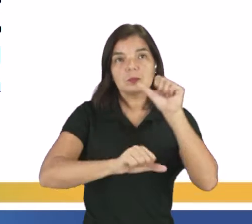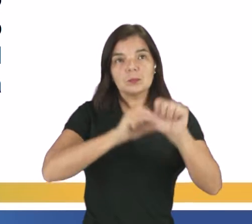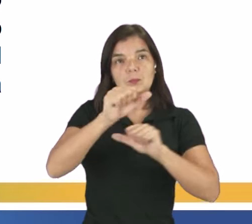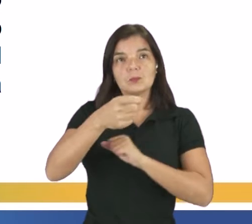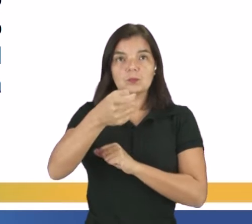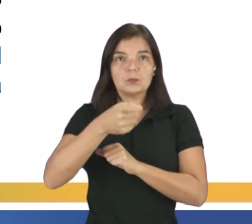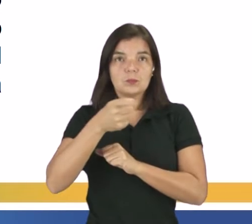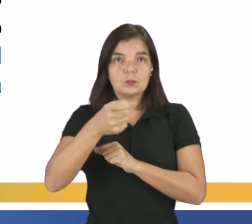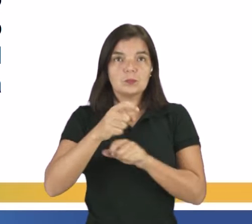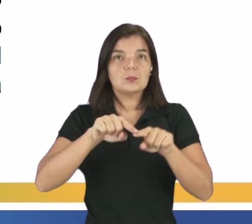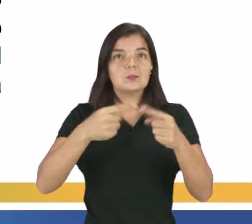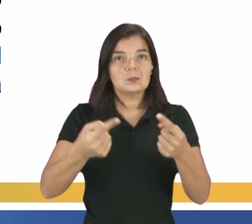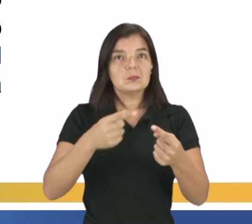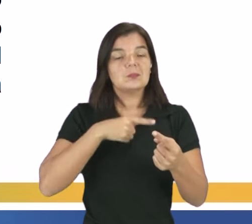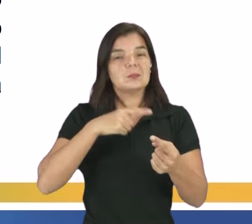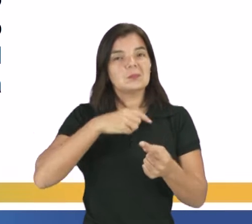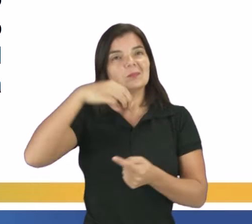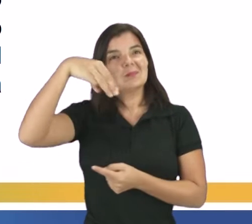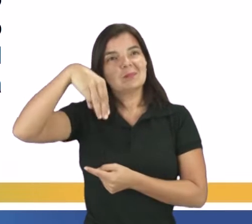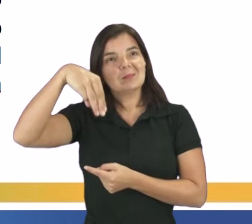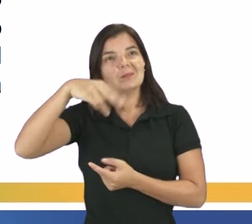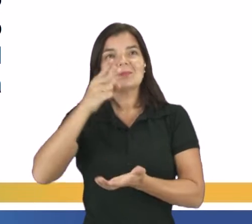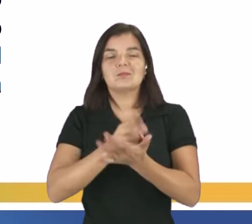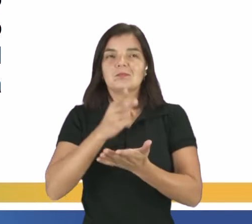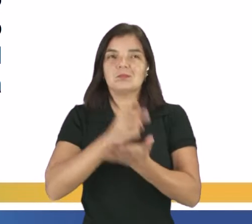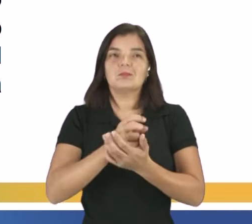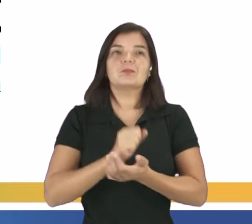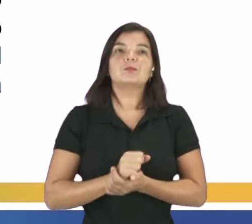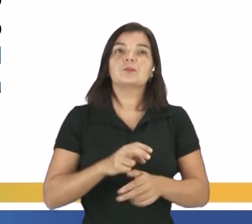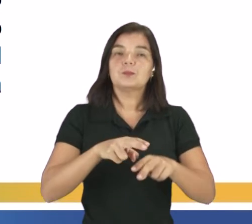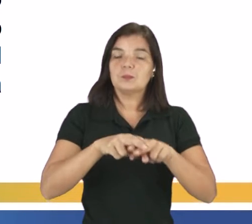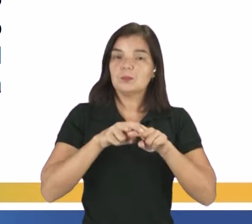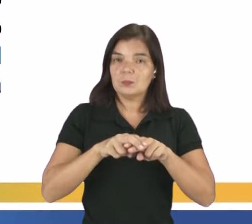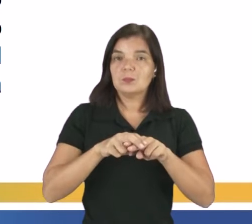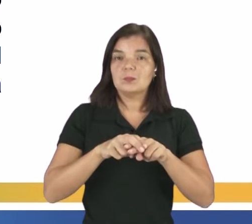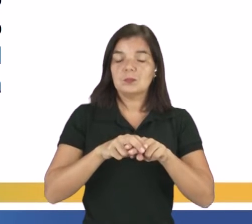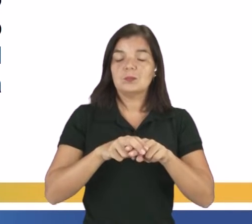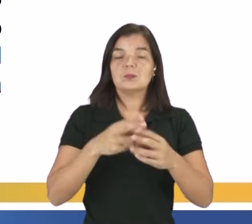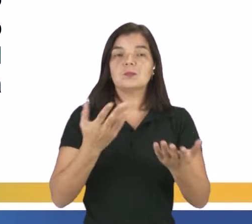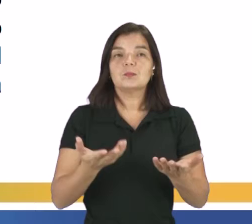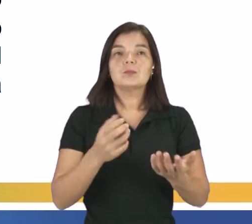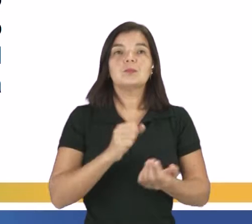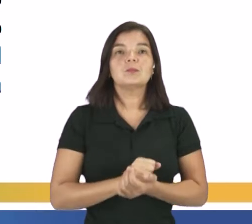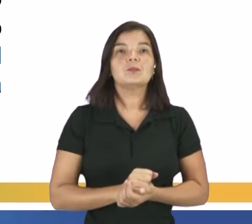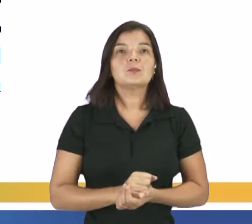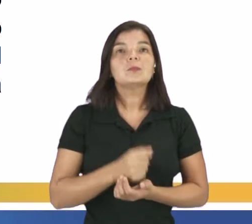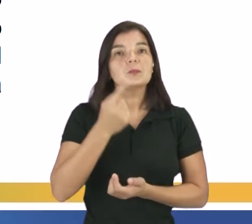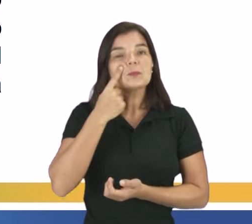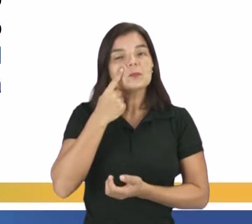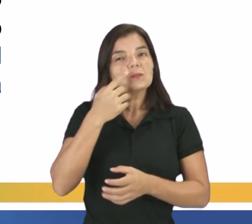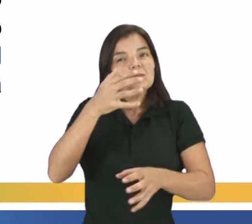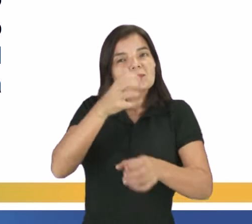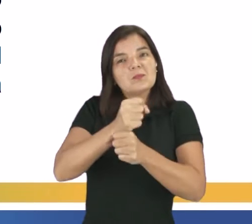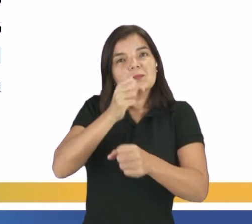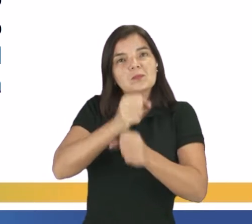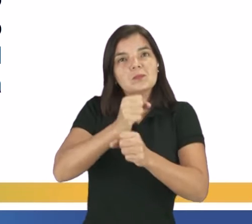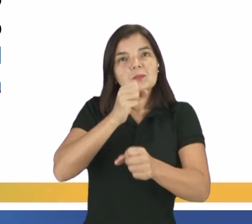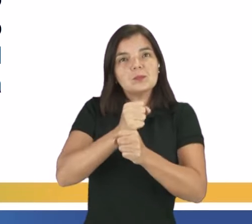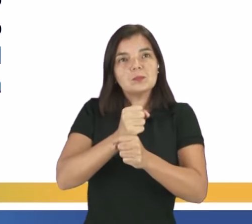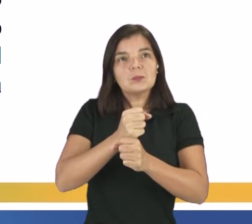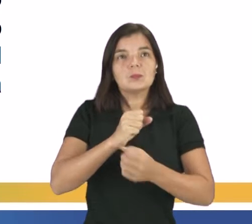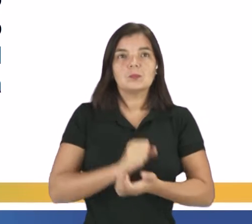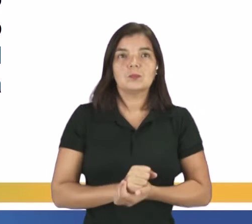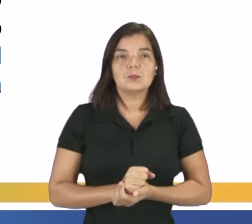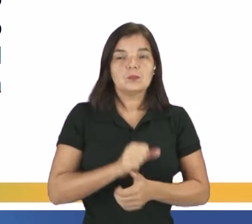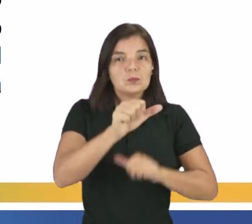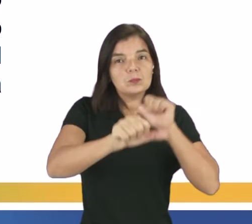deformação X, entretanto, deve sempre ser o metro no Sistema Internacional. Por isso, caso fôssemos